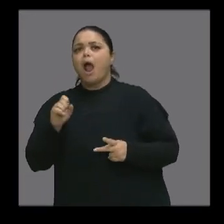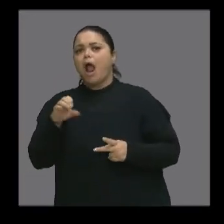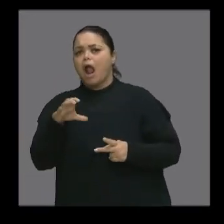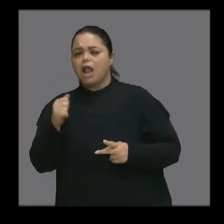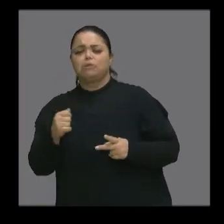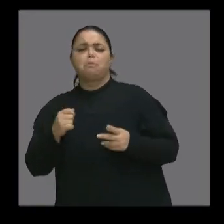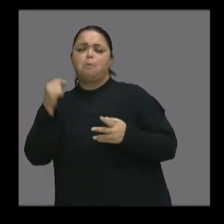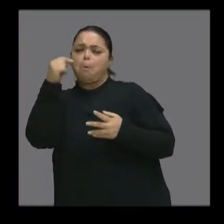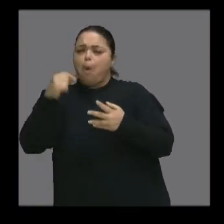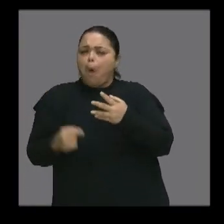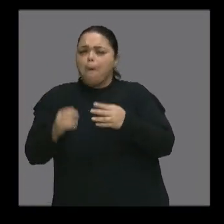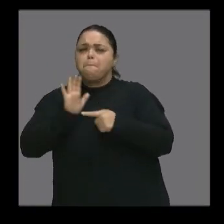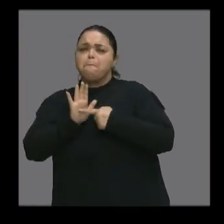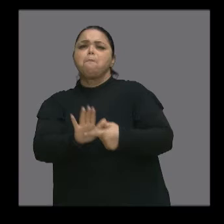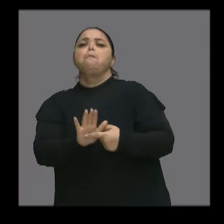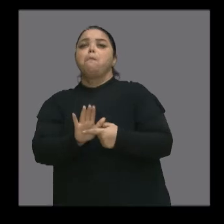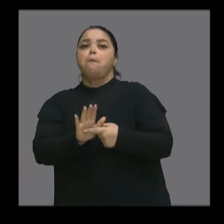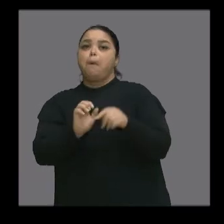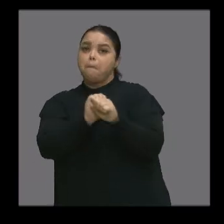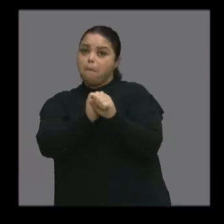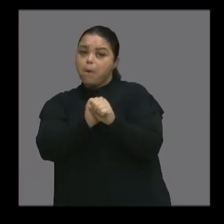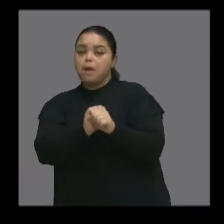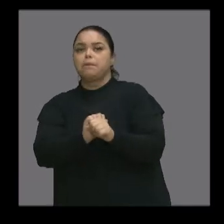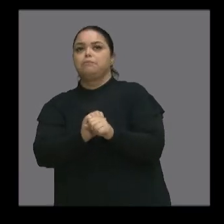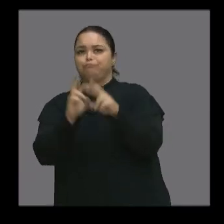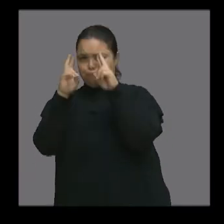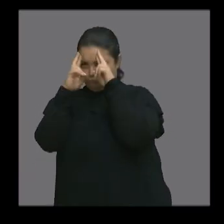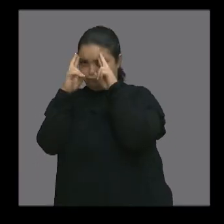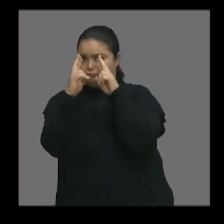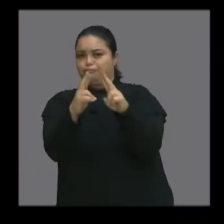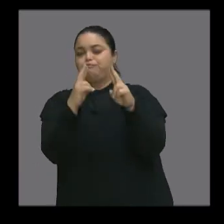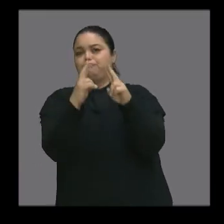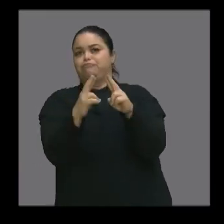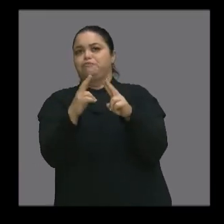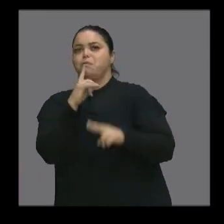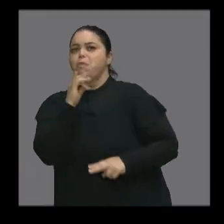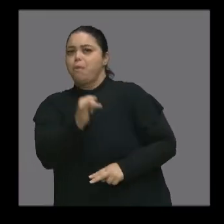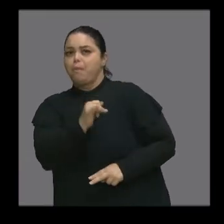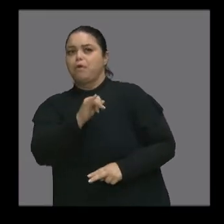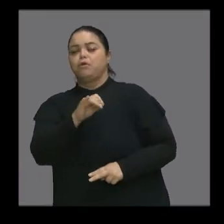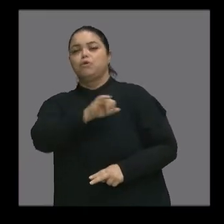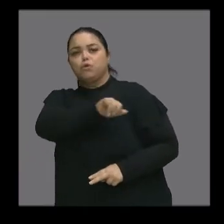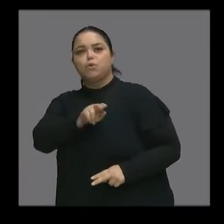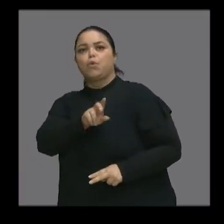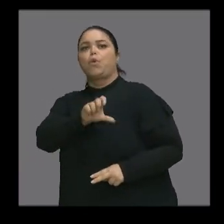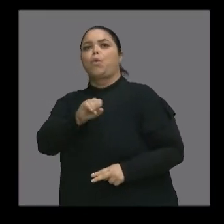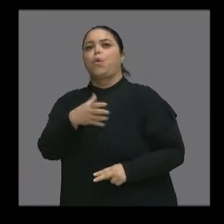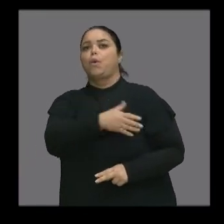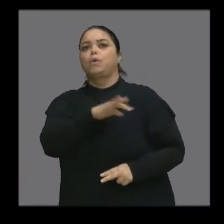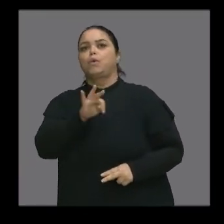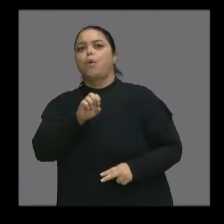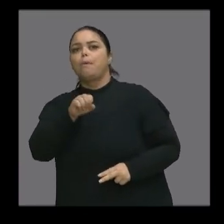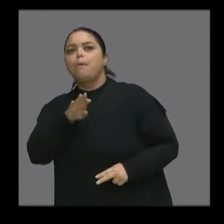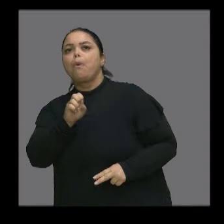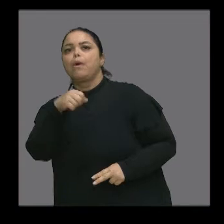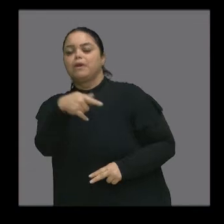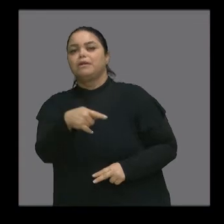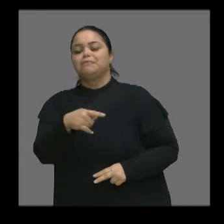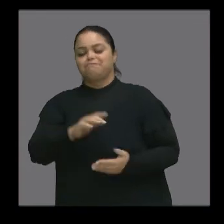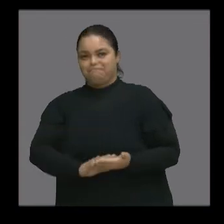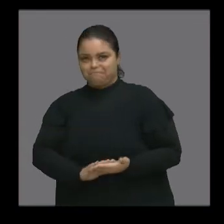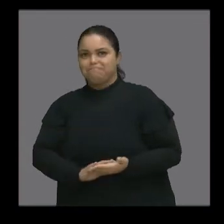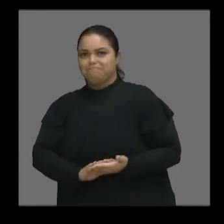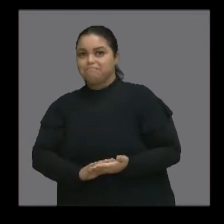Eu mostrei isso de um jeito muito, muito respeitoso para com o pai de Júlio Toboni. E a partir